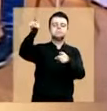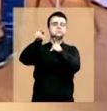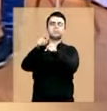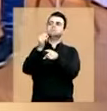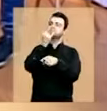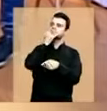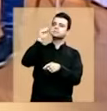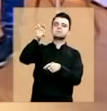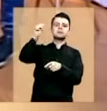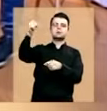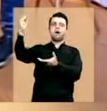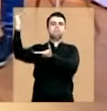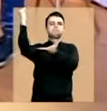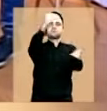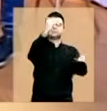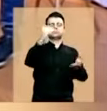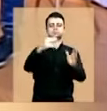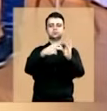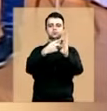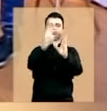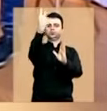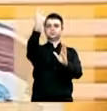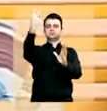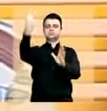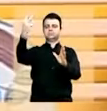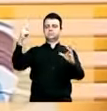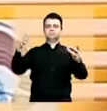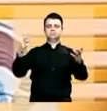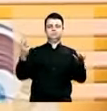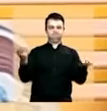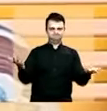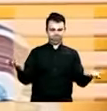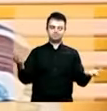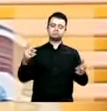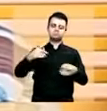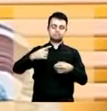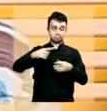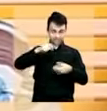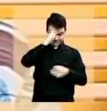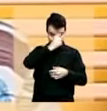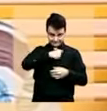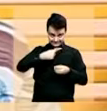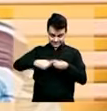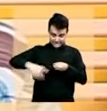estamos fazendo cruzamento de dados para fazer esse levantamento na cidade toda,